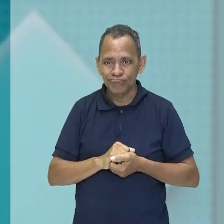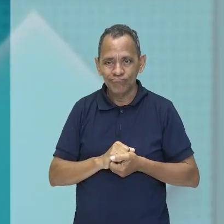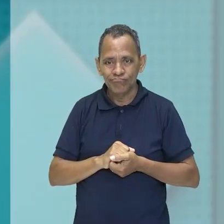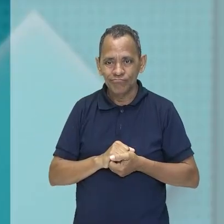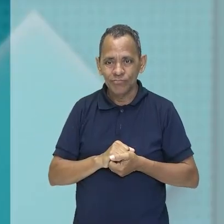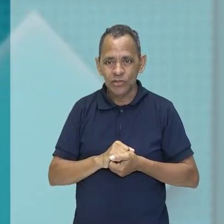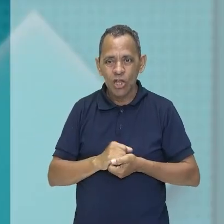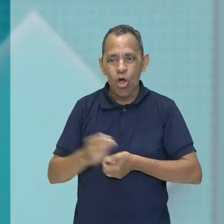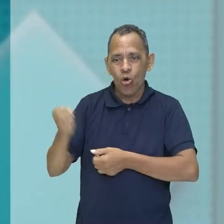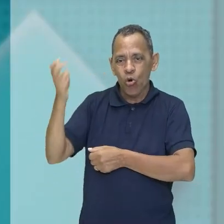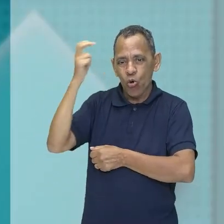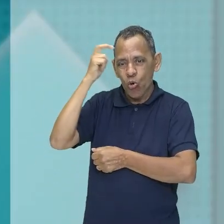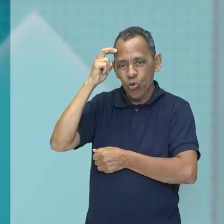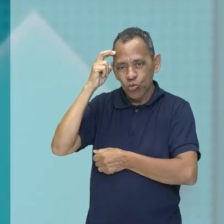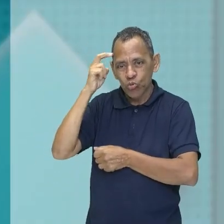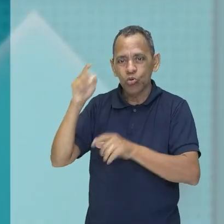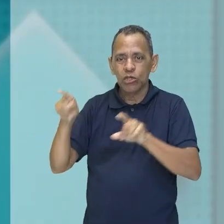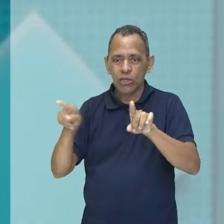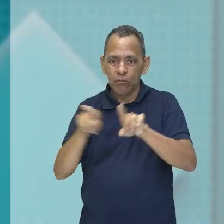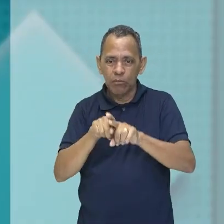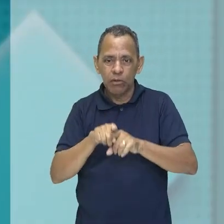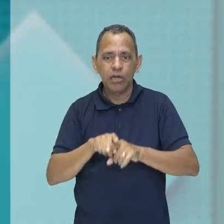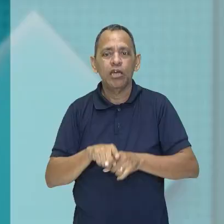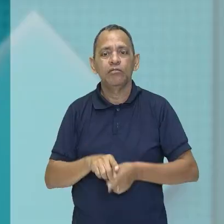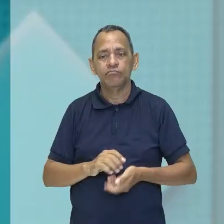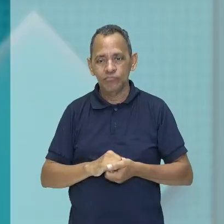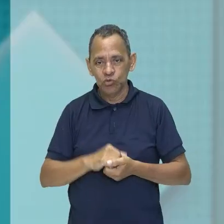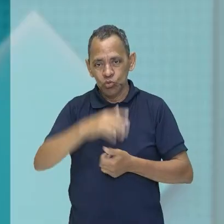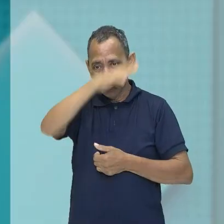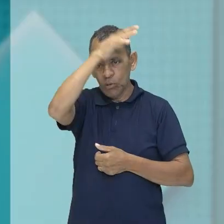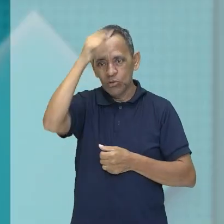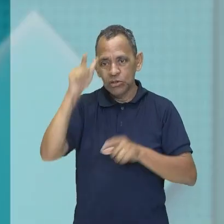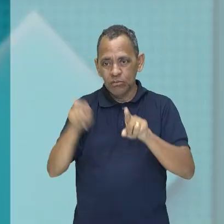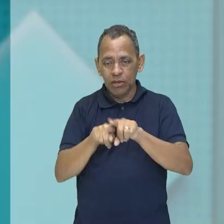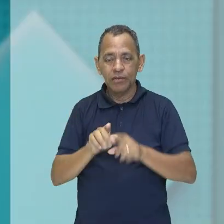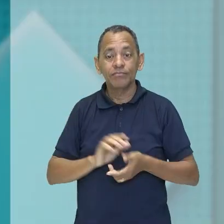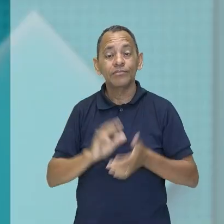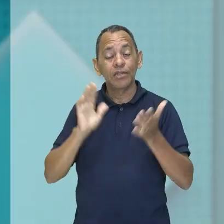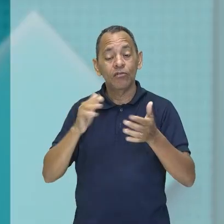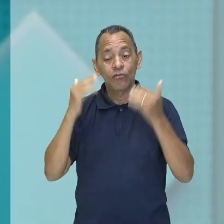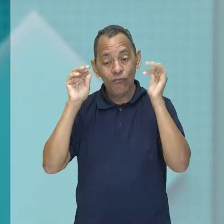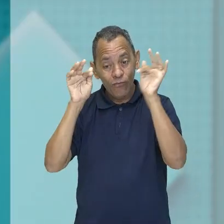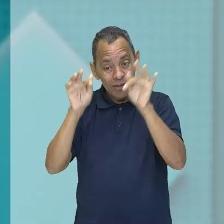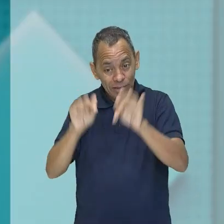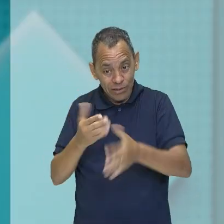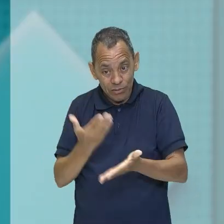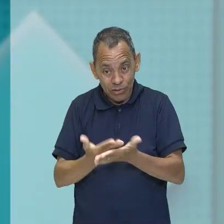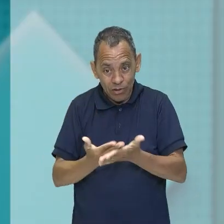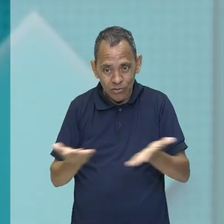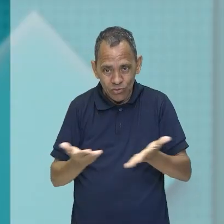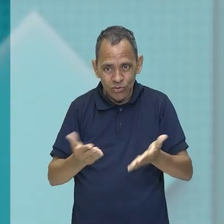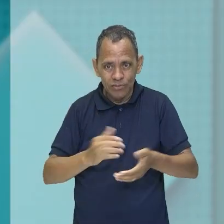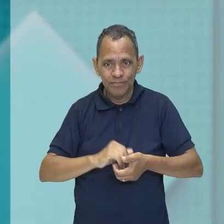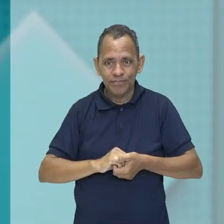Com esses bois garantidos e caprichosos. Bem, e assim finalizamos essa aula.